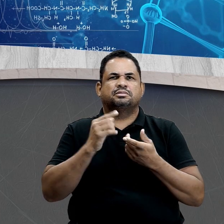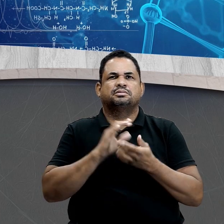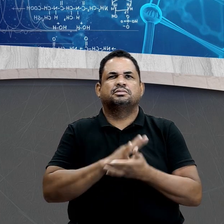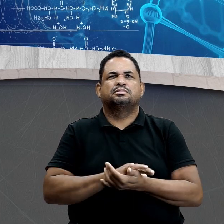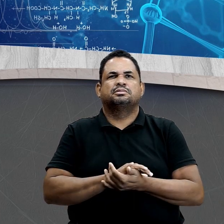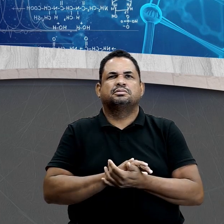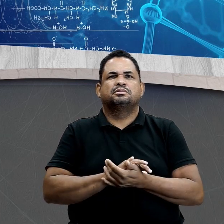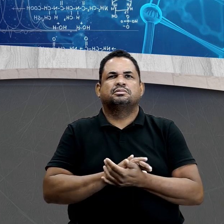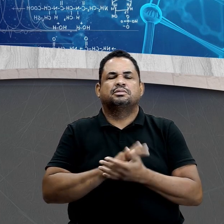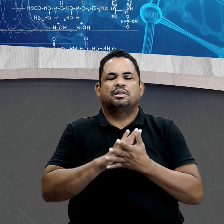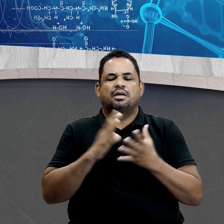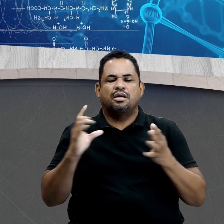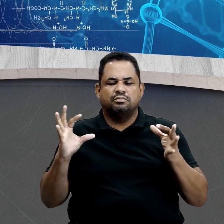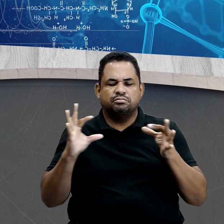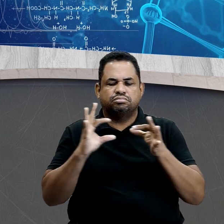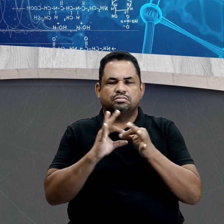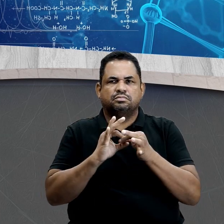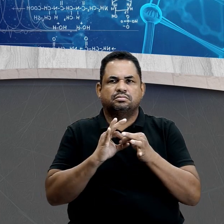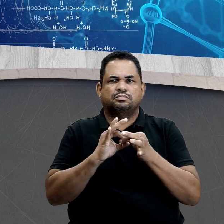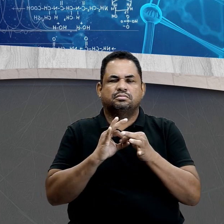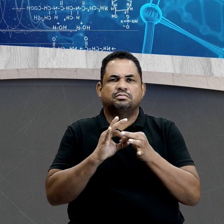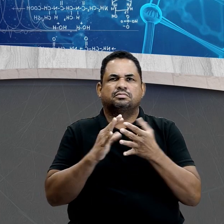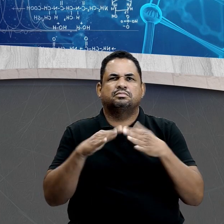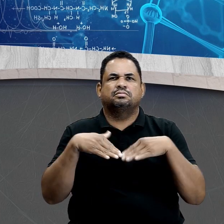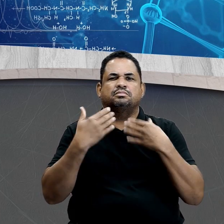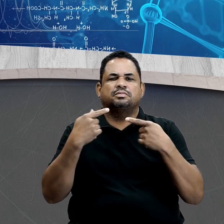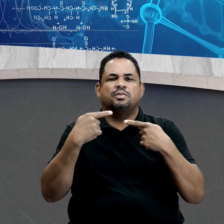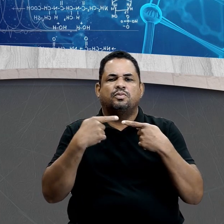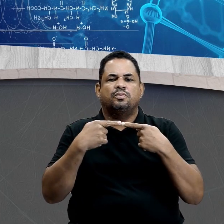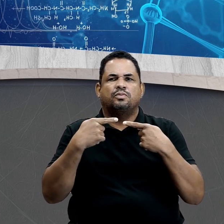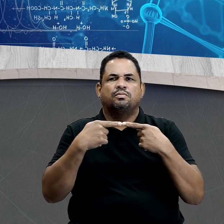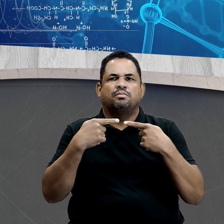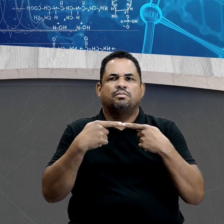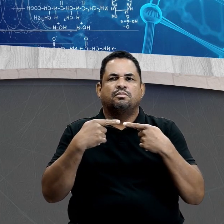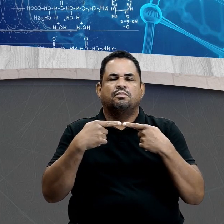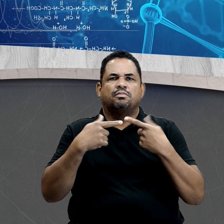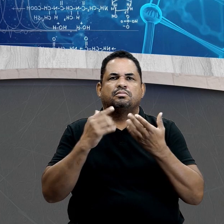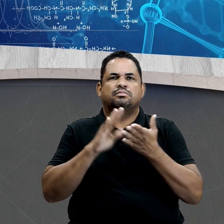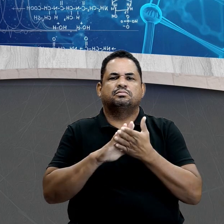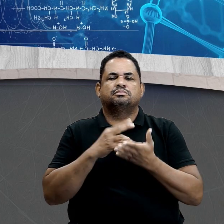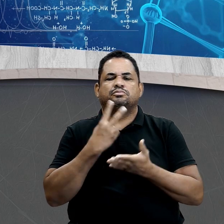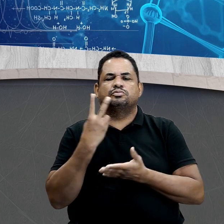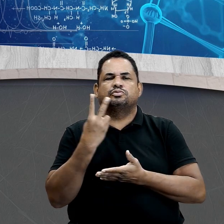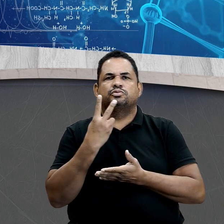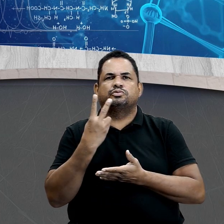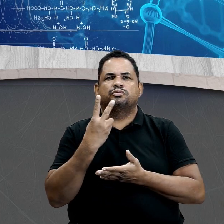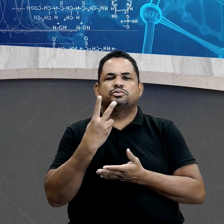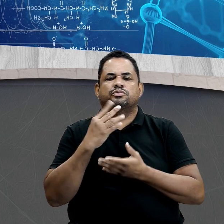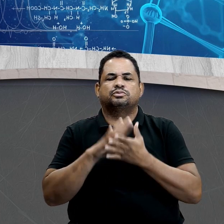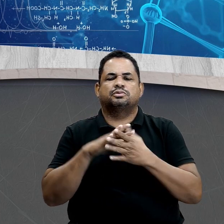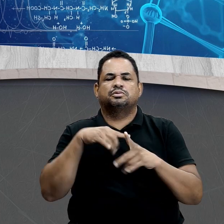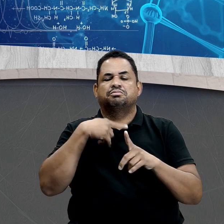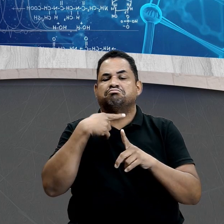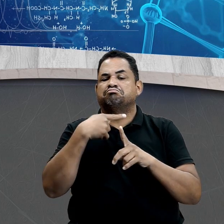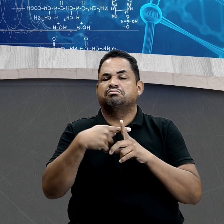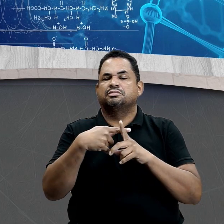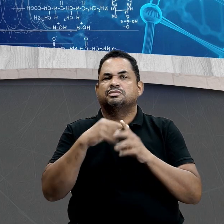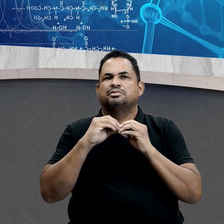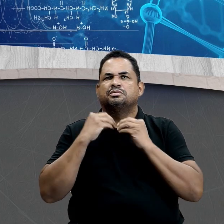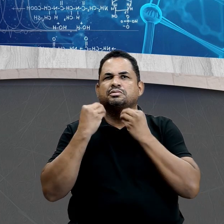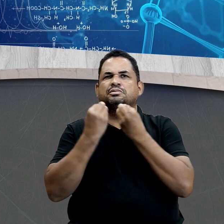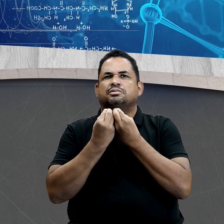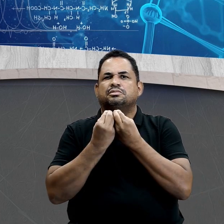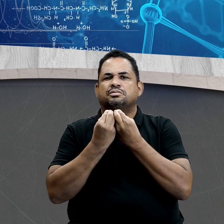a união, a combinação de duas ou mais substâncias